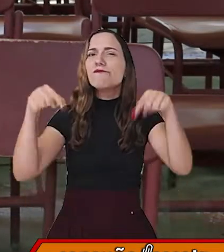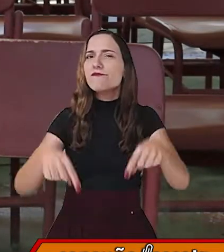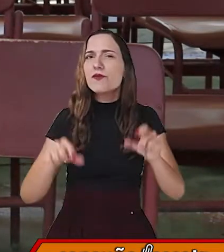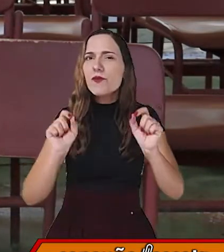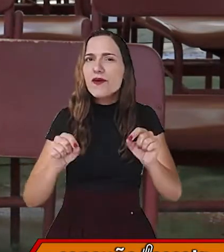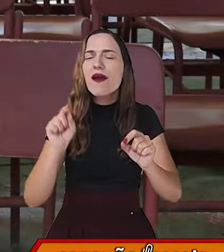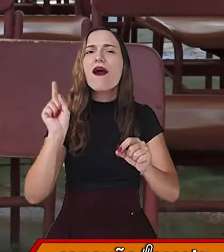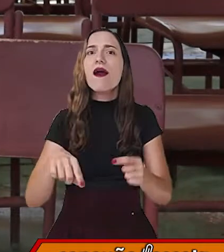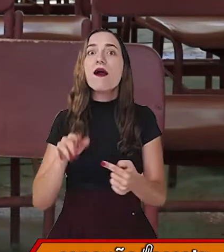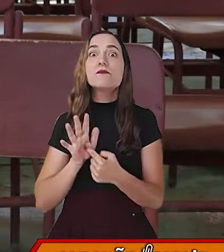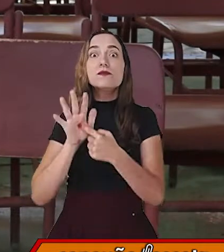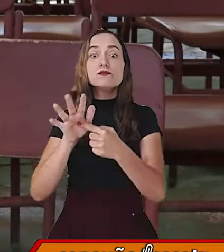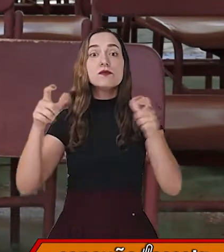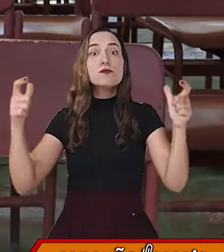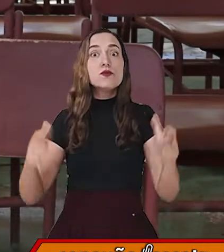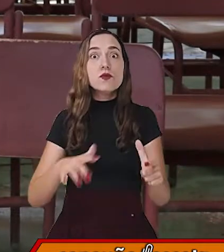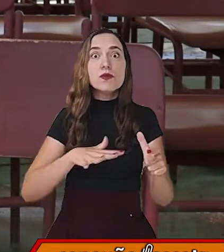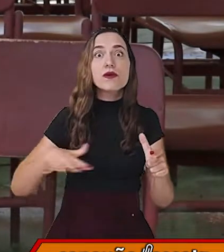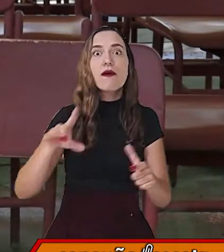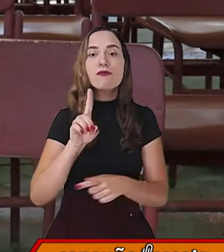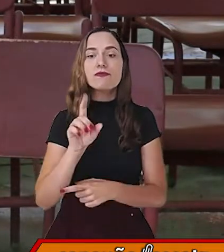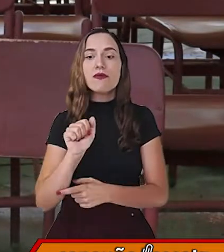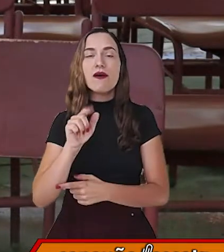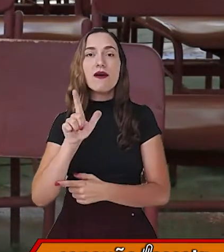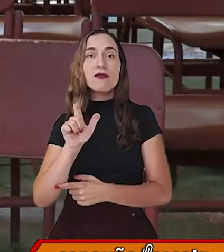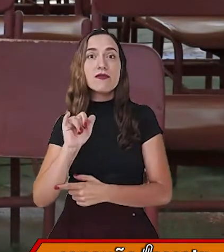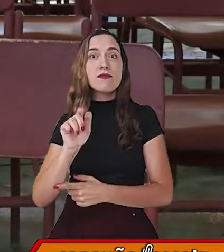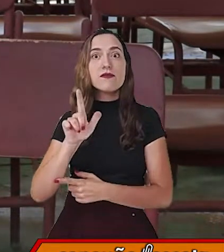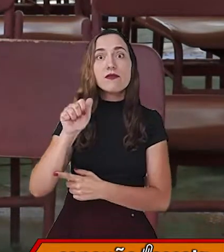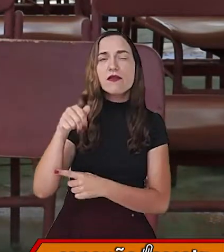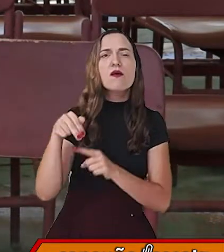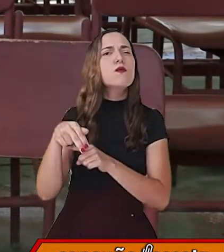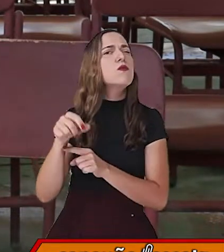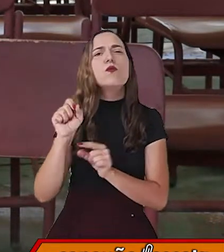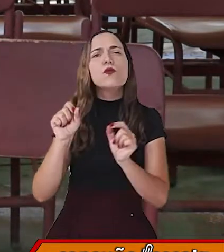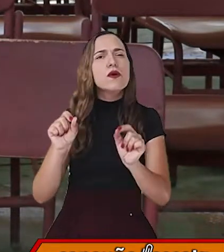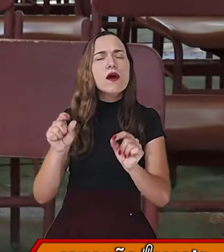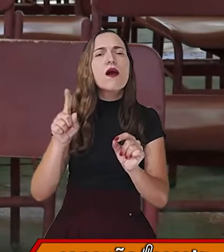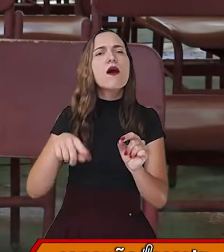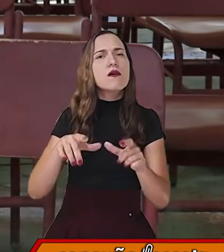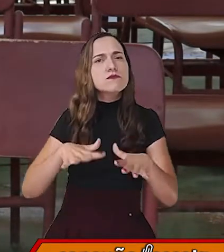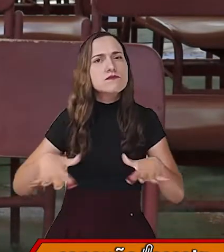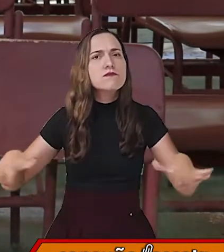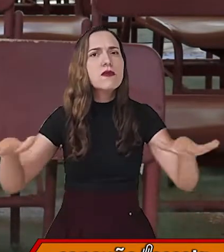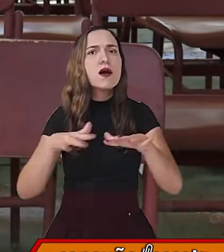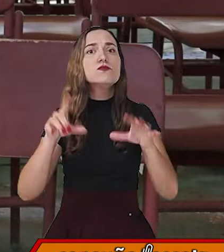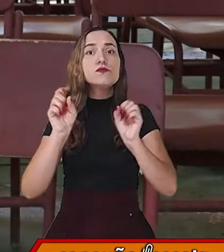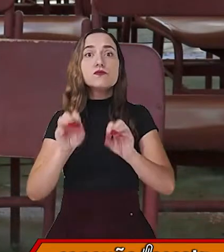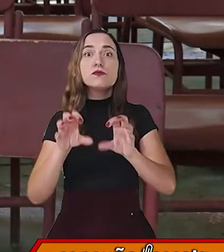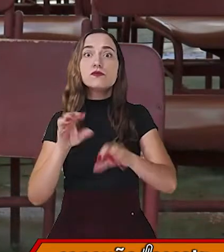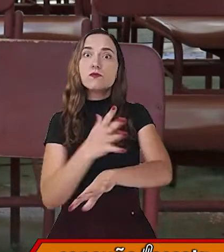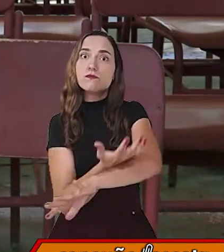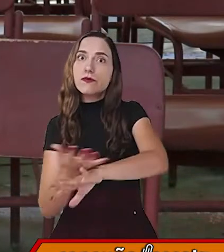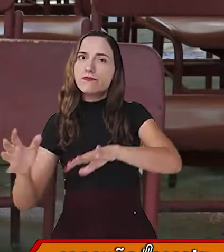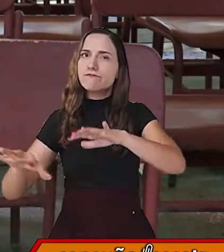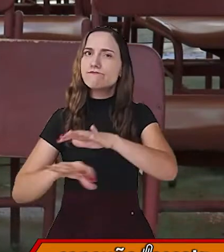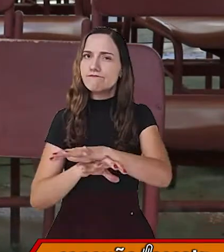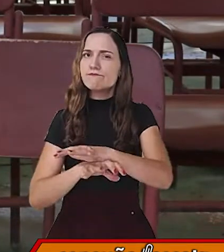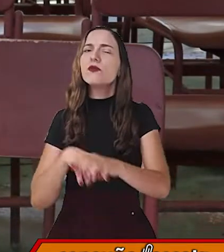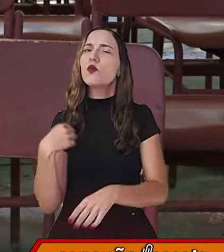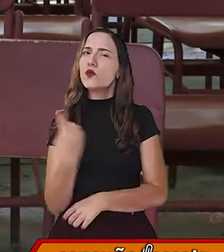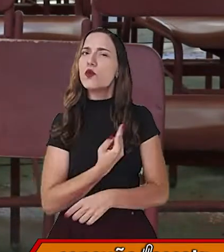aqui no auditório, professora Dalila Coelho Barbosa, que é um espaço de educação ambiental. Pois é, gente,